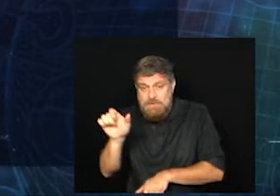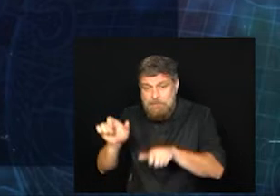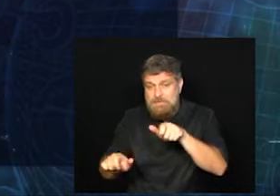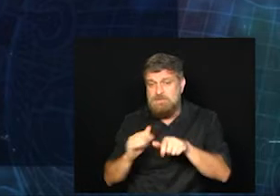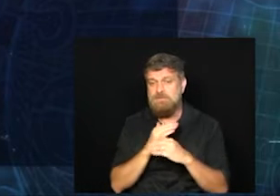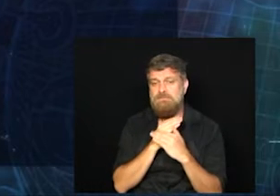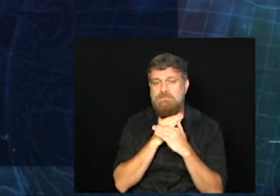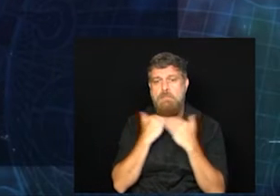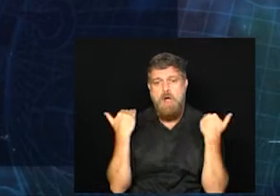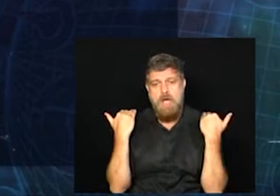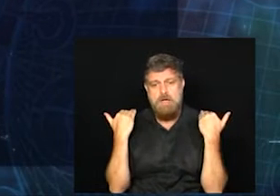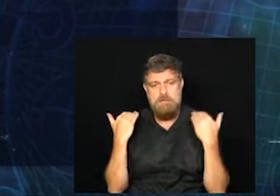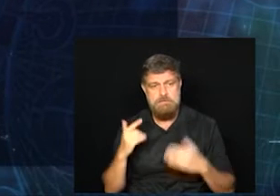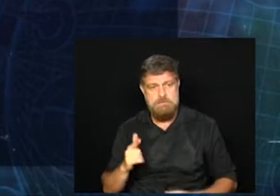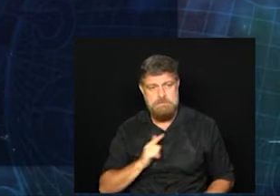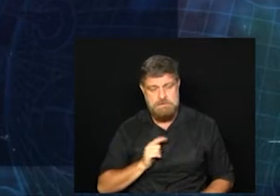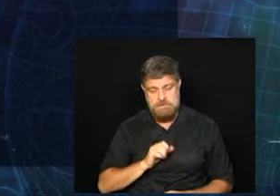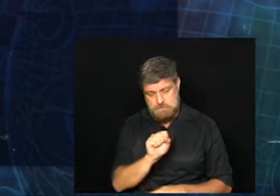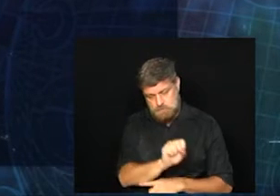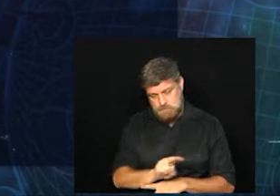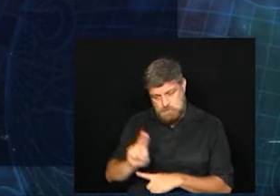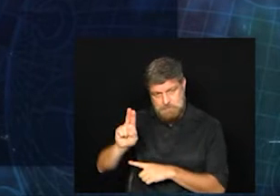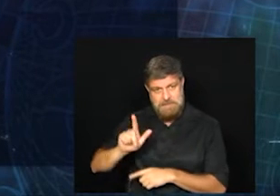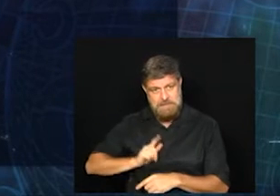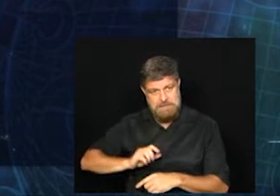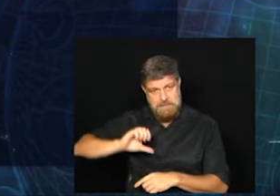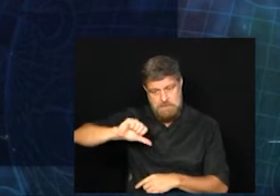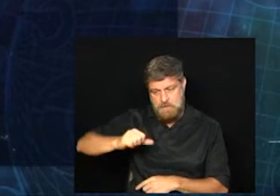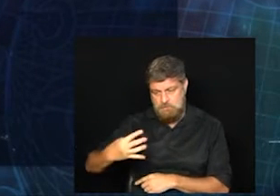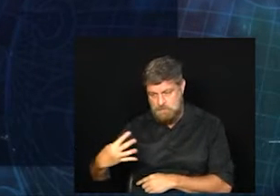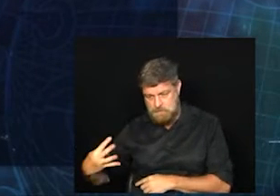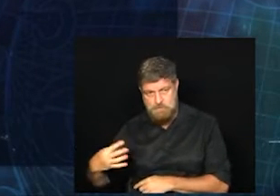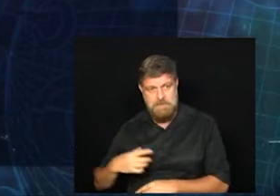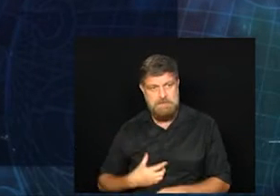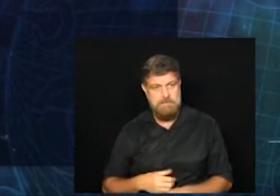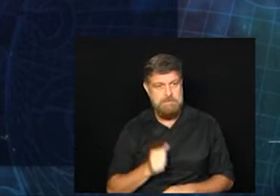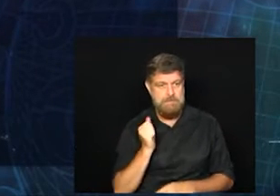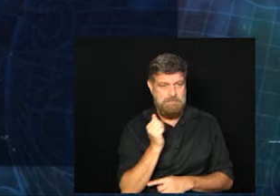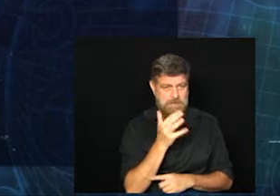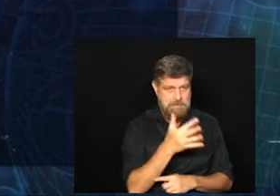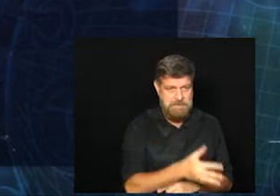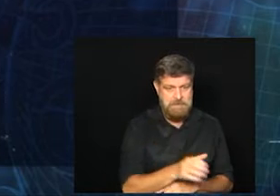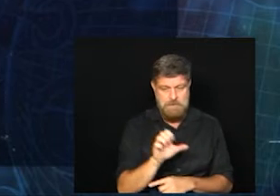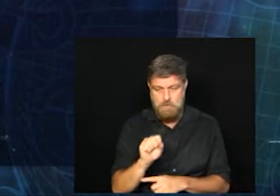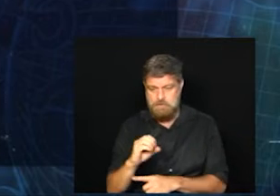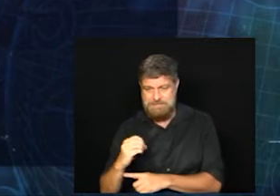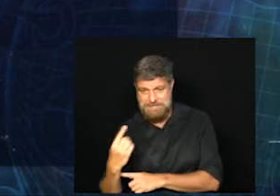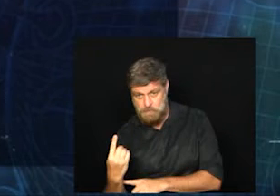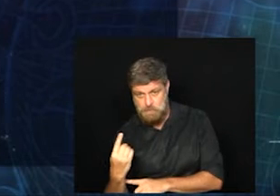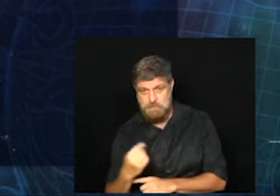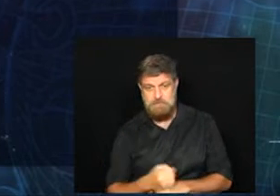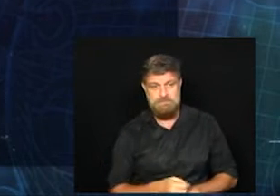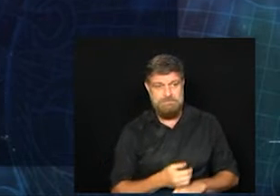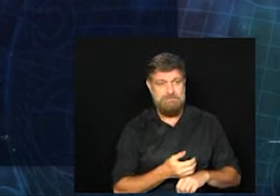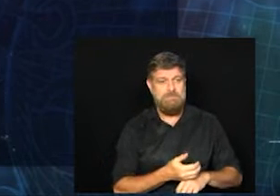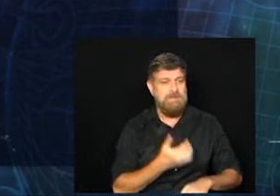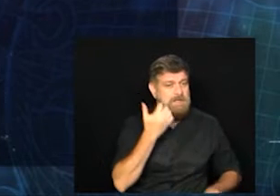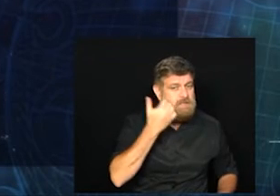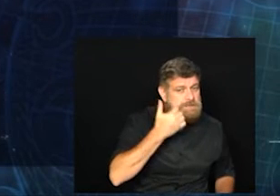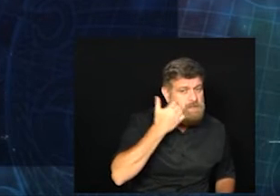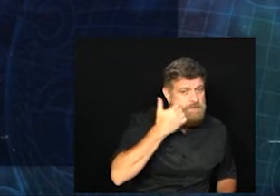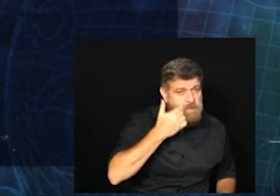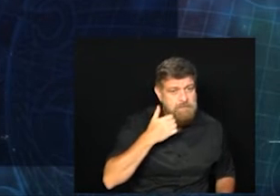4.168 óbitos. Sumaré, 944, Americana, 801, Santa Bárbara do Oeste,